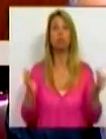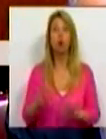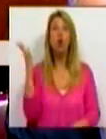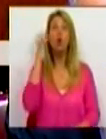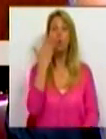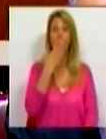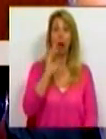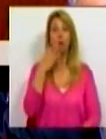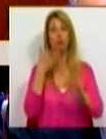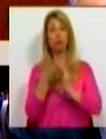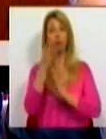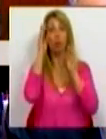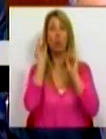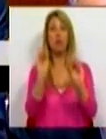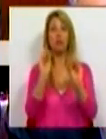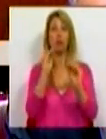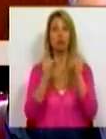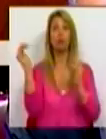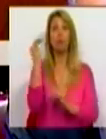a frequentar o ensino superior.